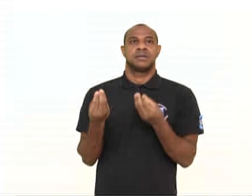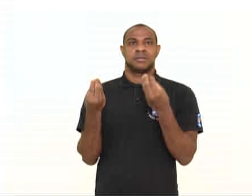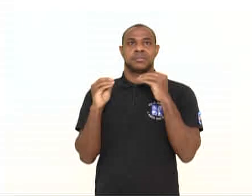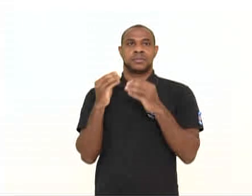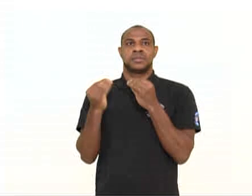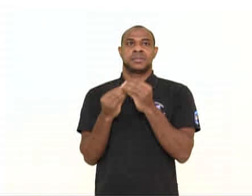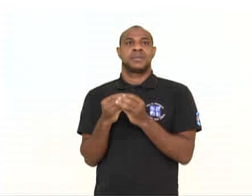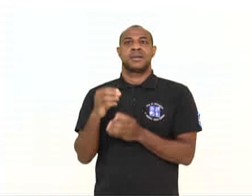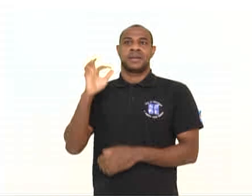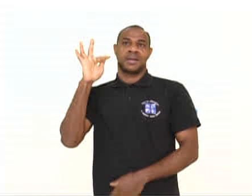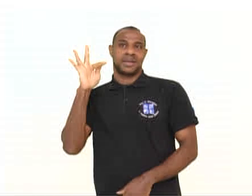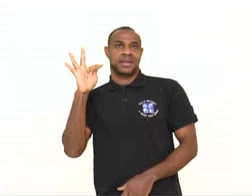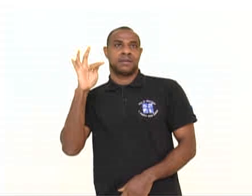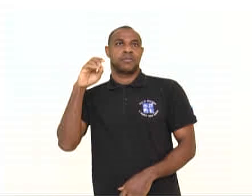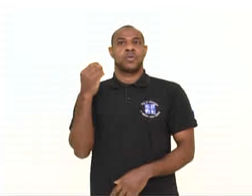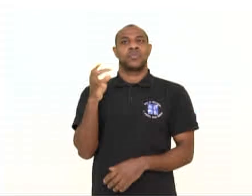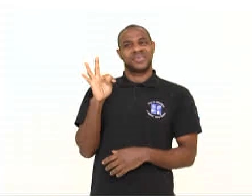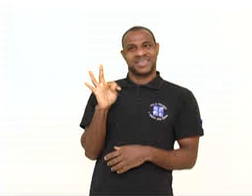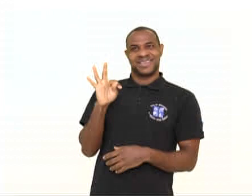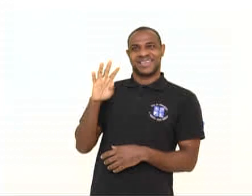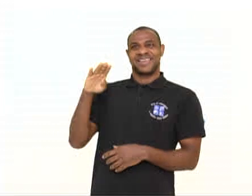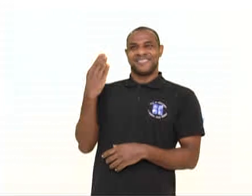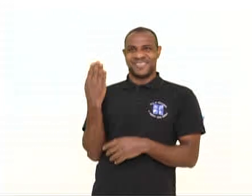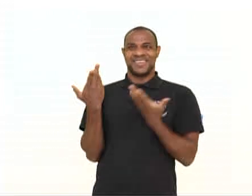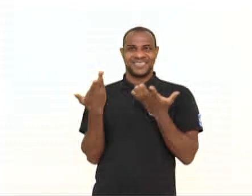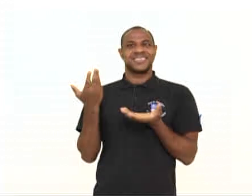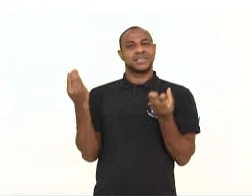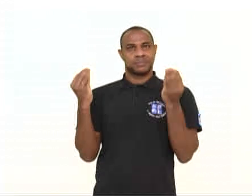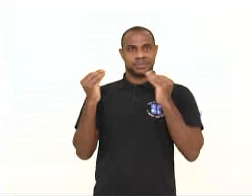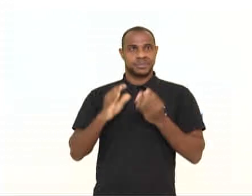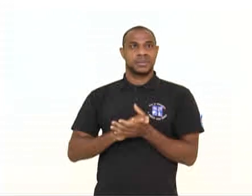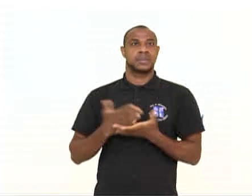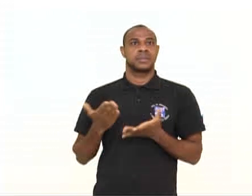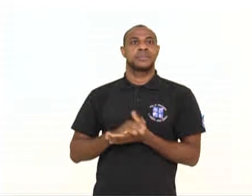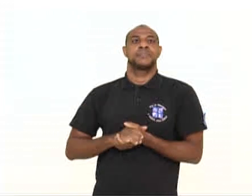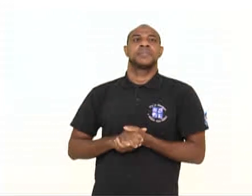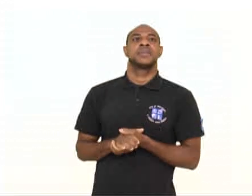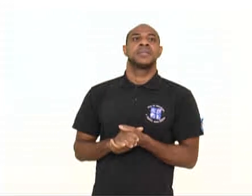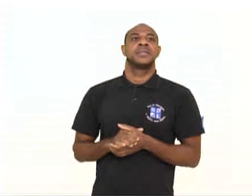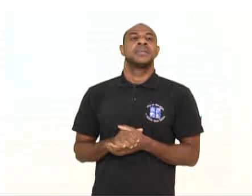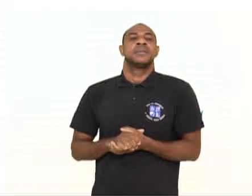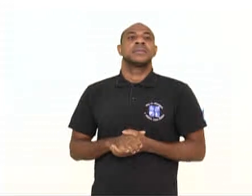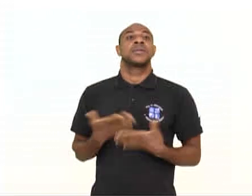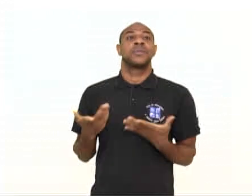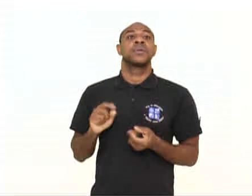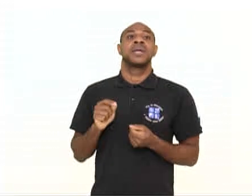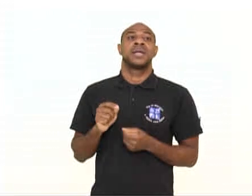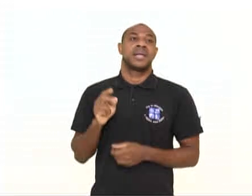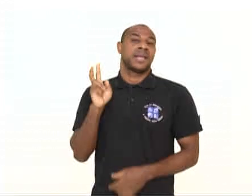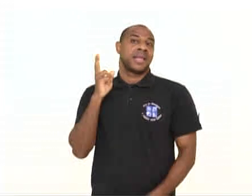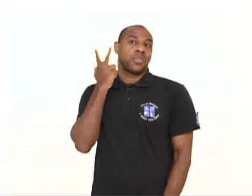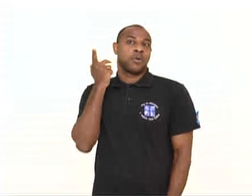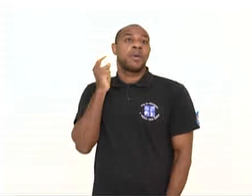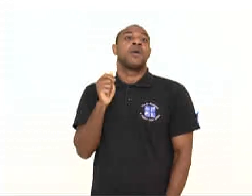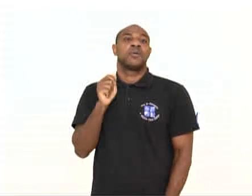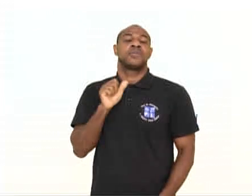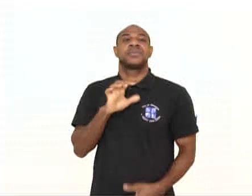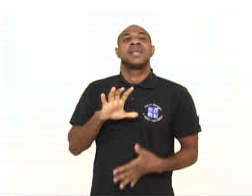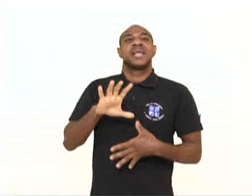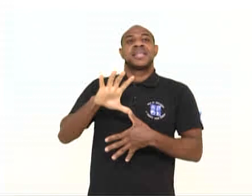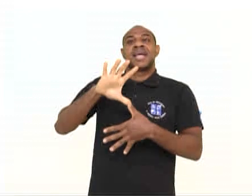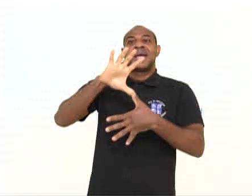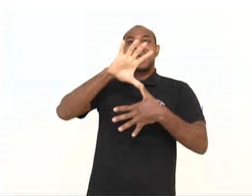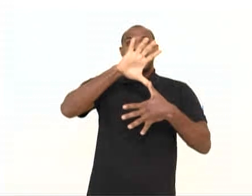já mostra que é um passatempo comum na América, não na Europa. Flying kites is a great outdoor